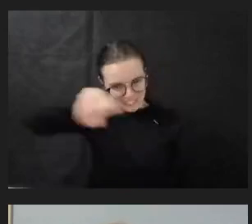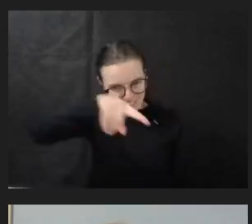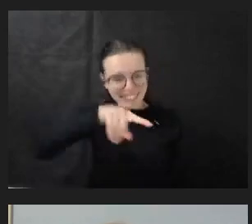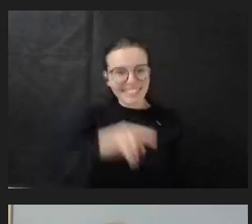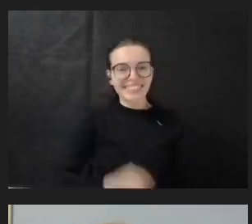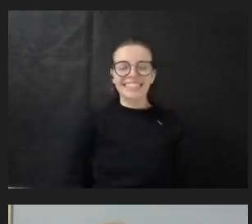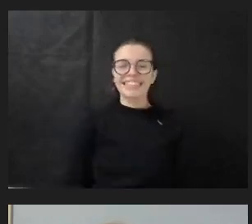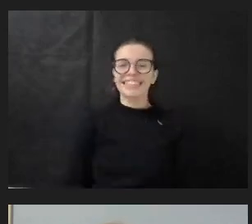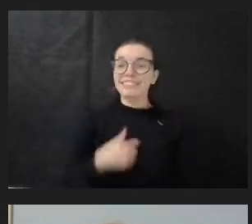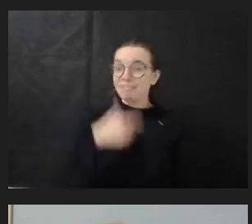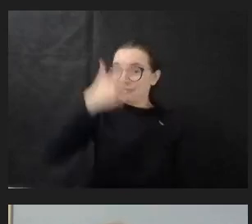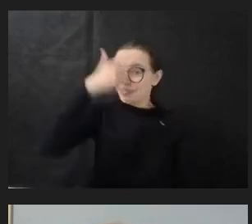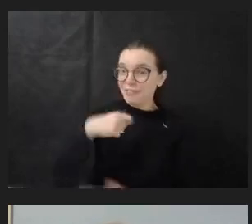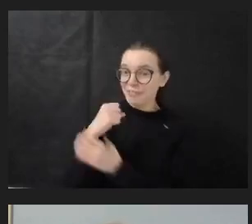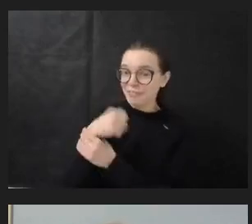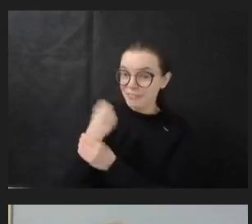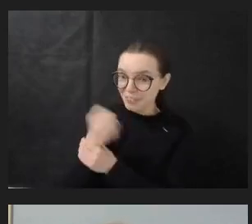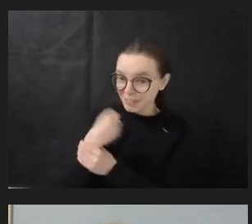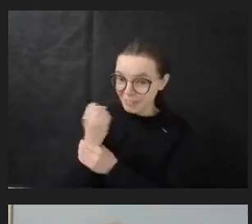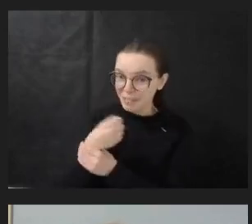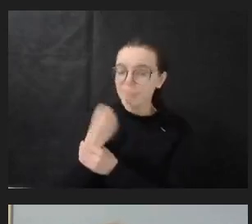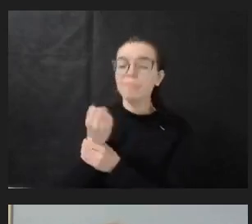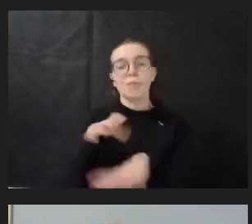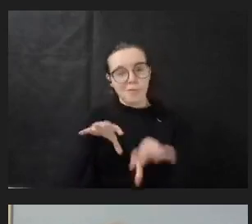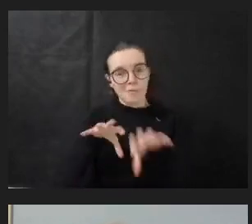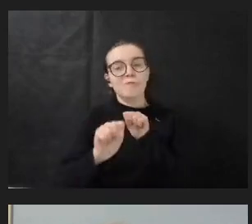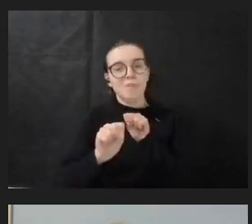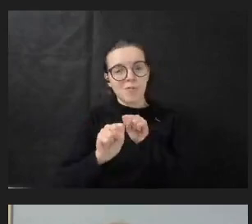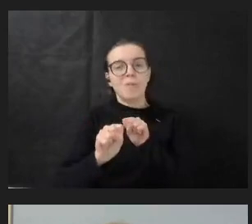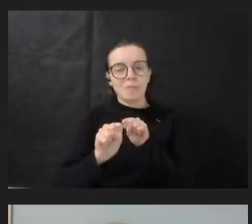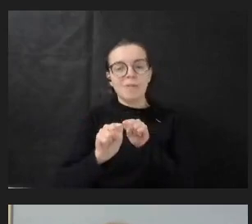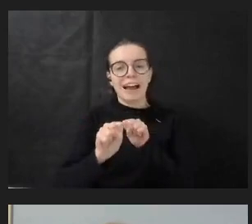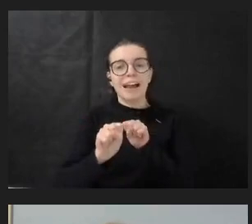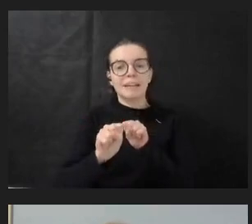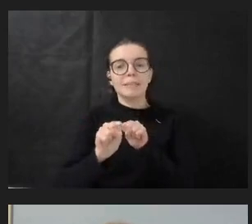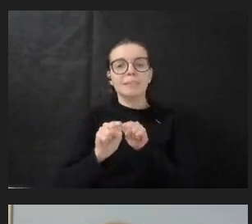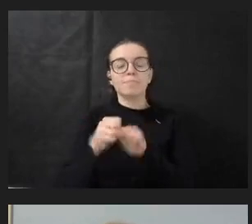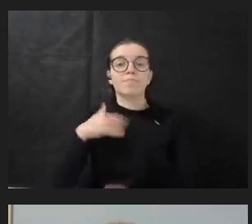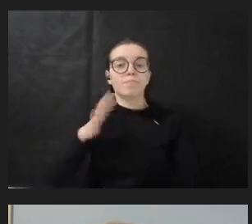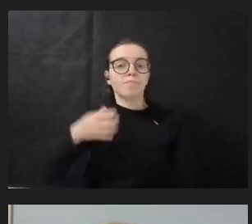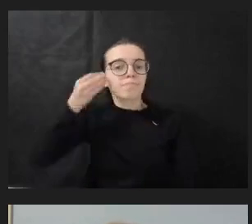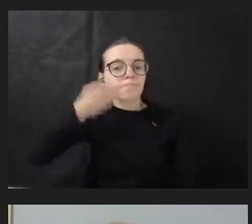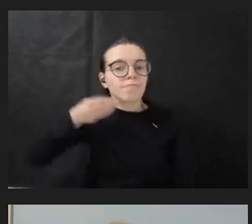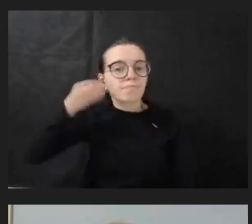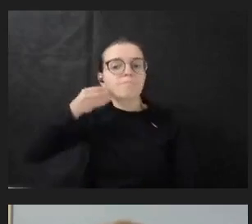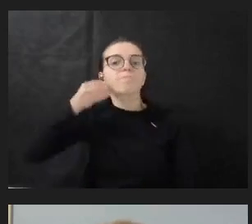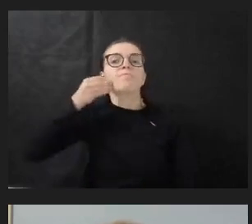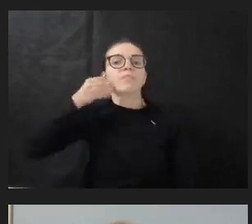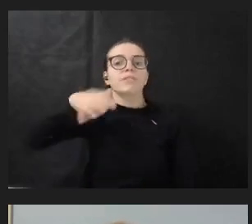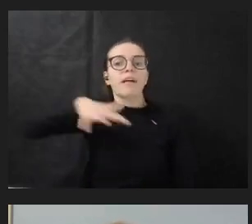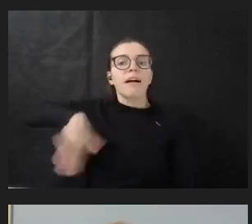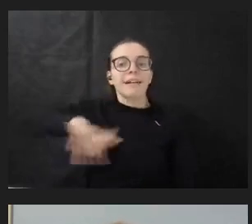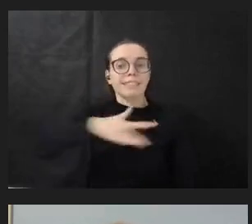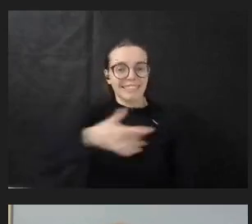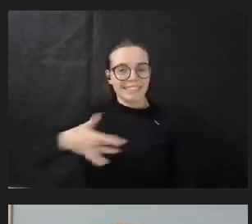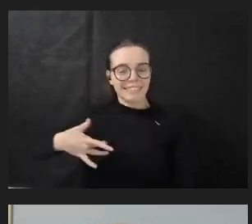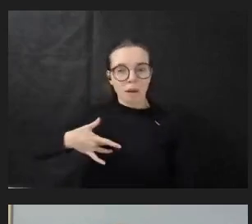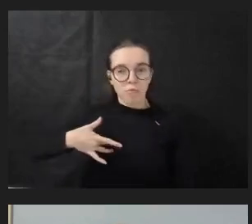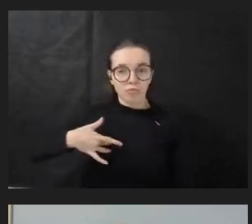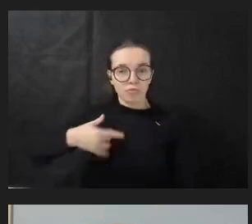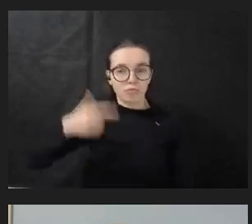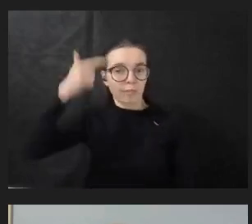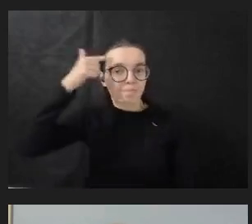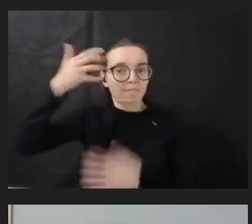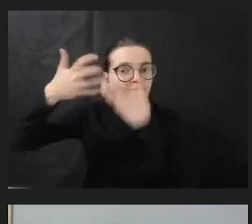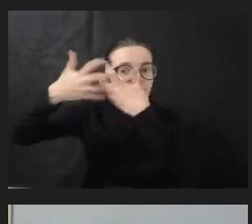sou fisioterapeuta de formação, fiz uma residência multiprofissional em saúde, né, neurofuncional,